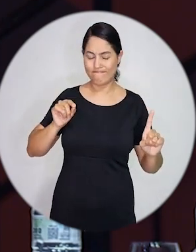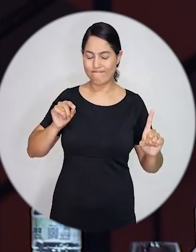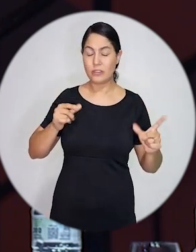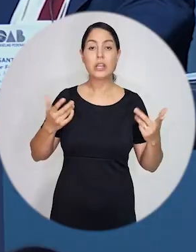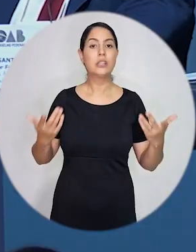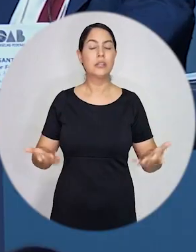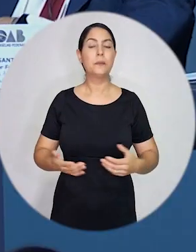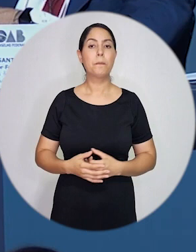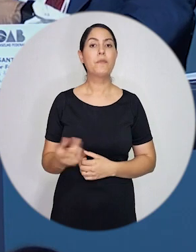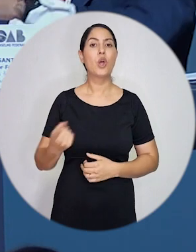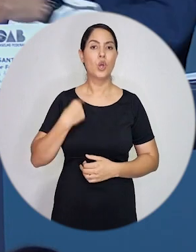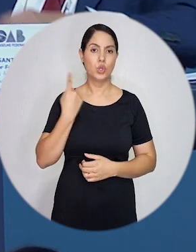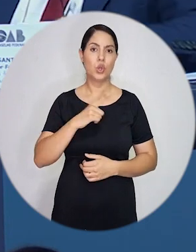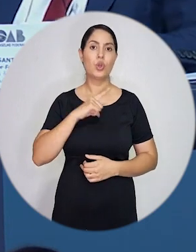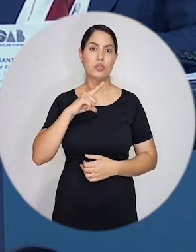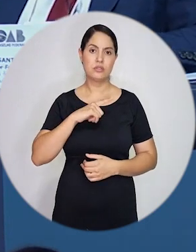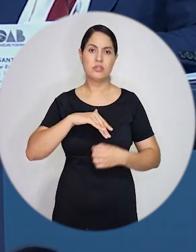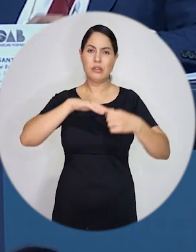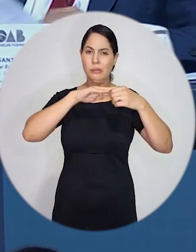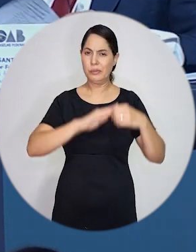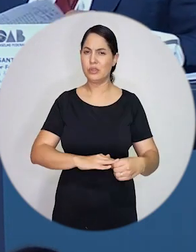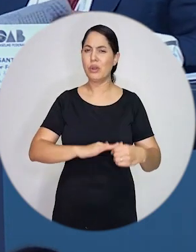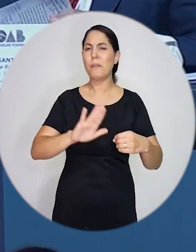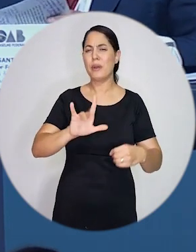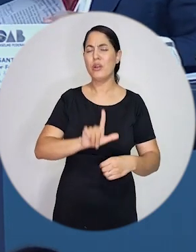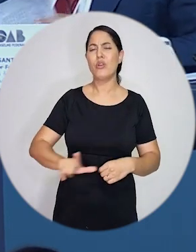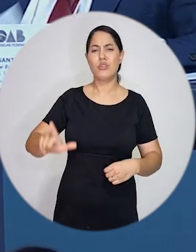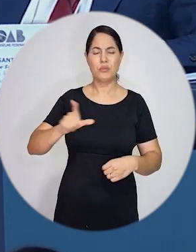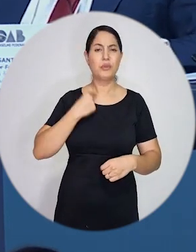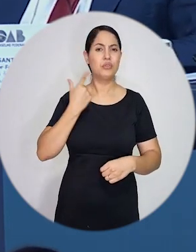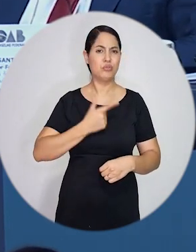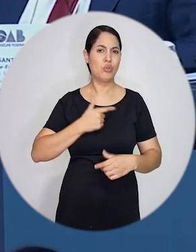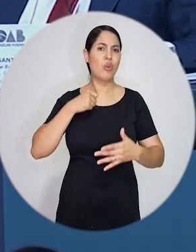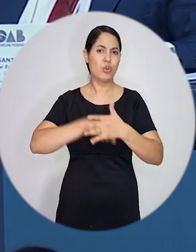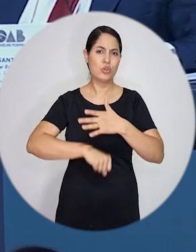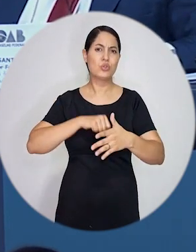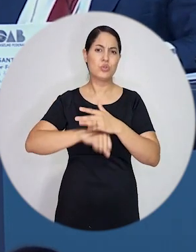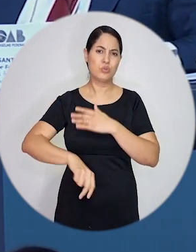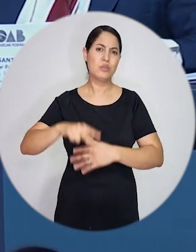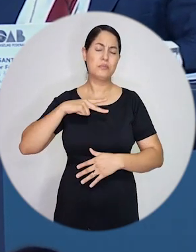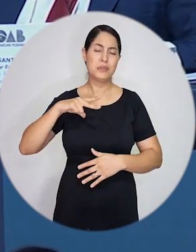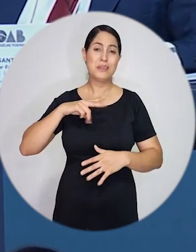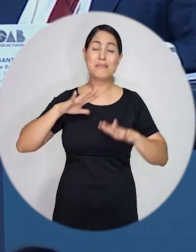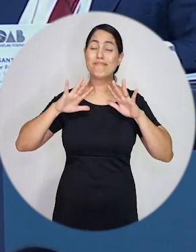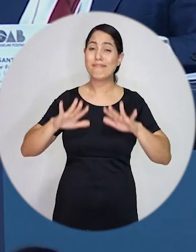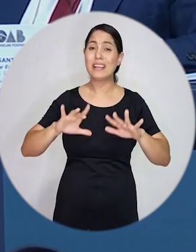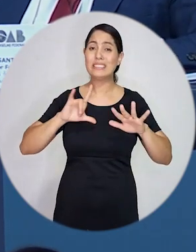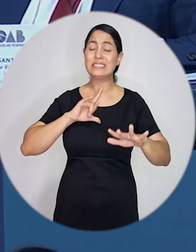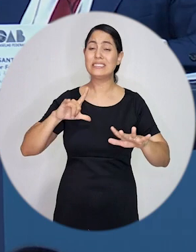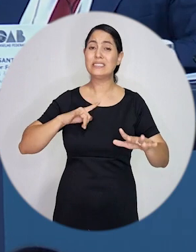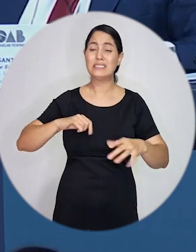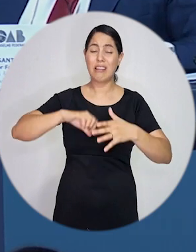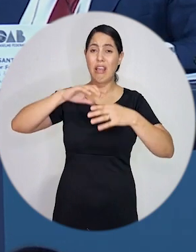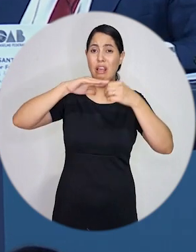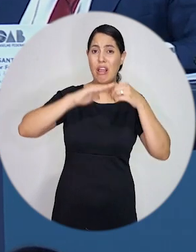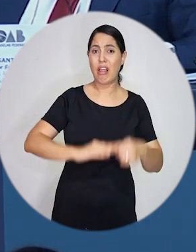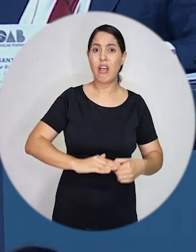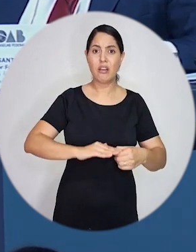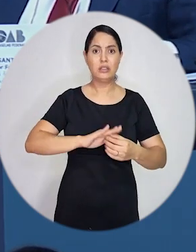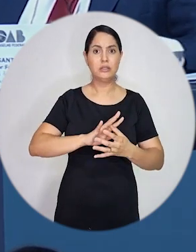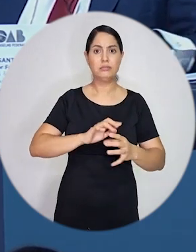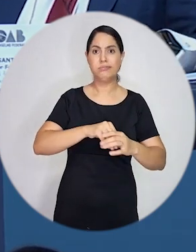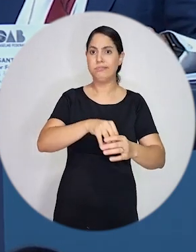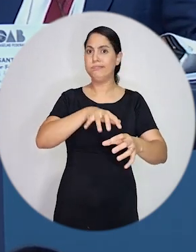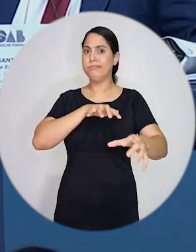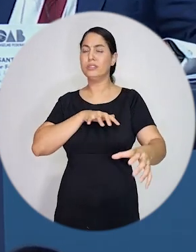uma escolha. A base opressora que nos une é muito maior do que as nossas diferenças. Claro que temos lutas particulares, mas a base da opressão